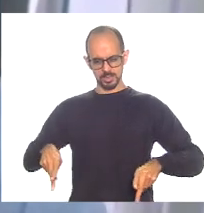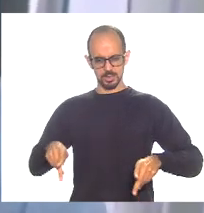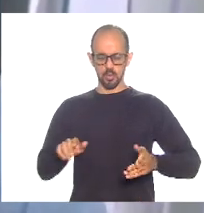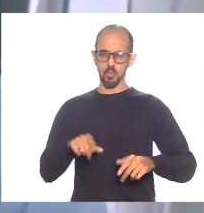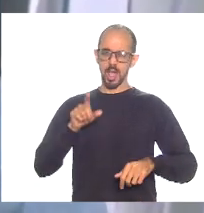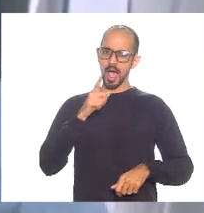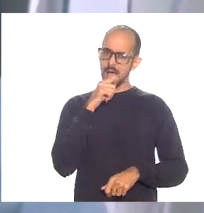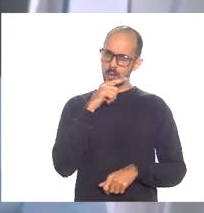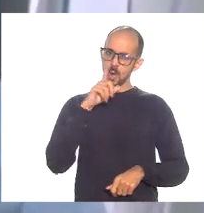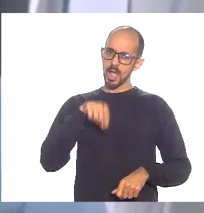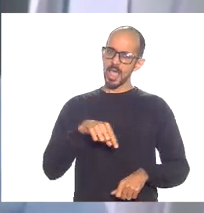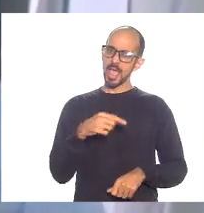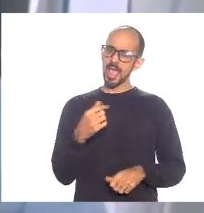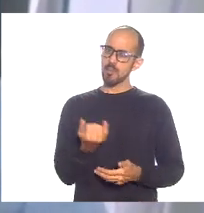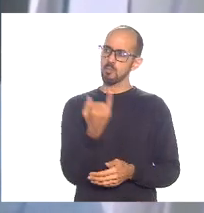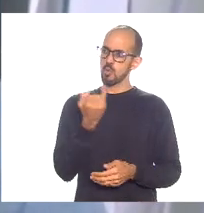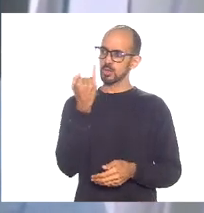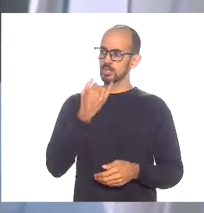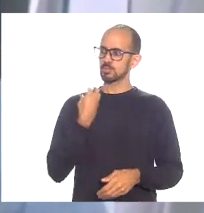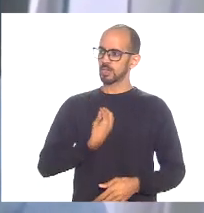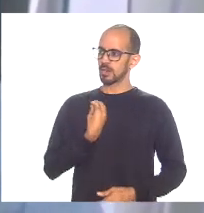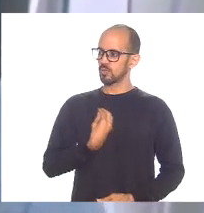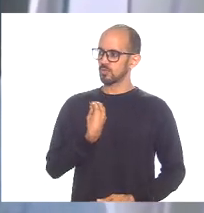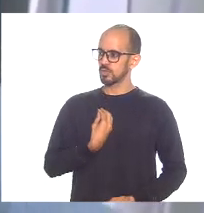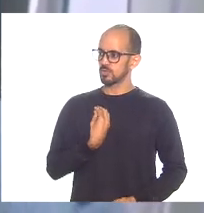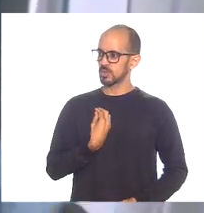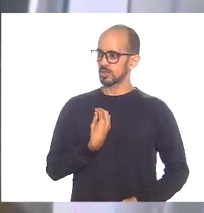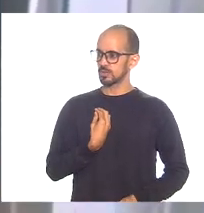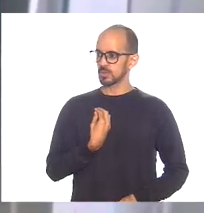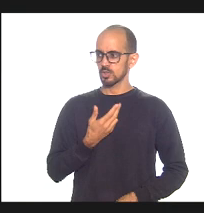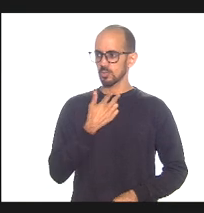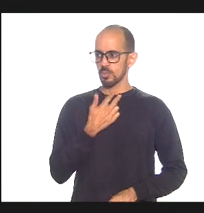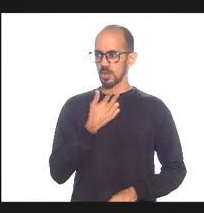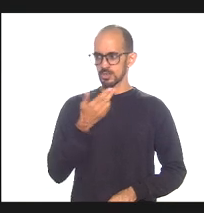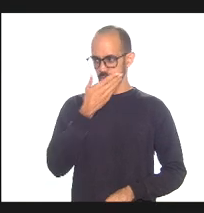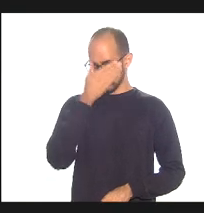essencial à vida e esse é um parâmetro que não pode ser esquecido.